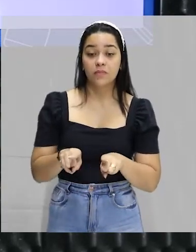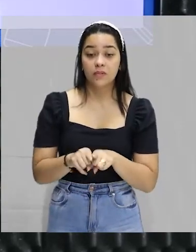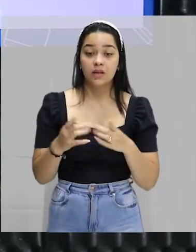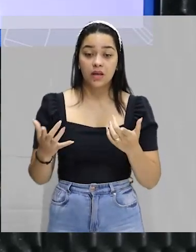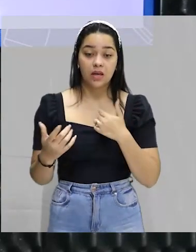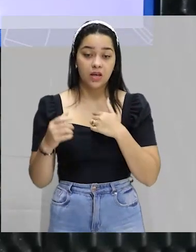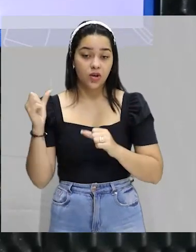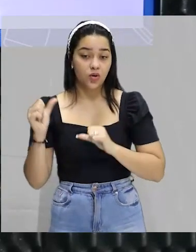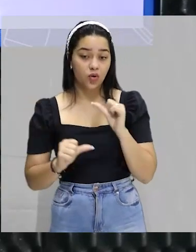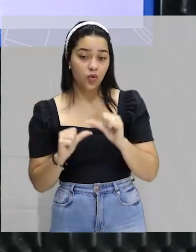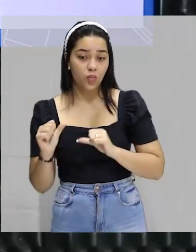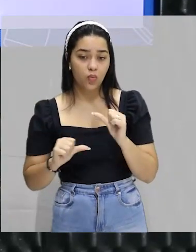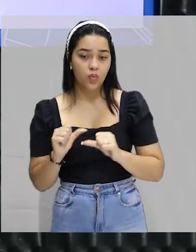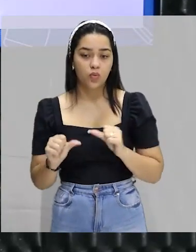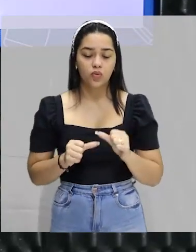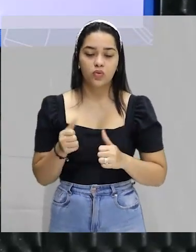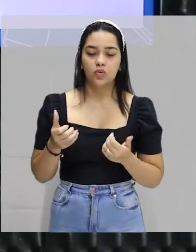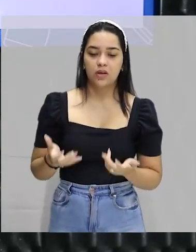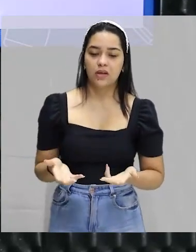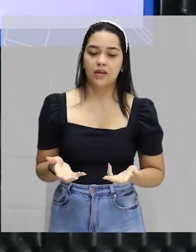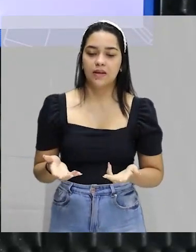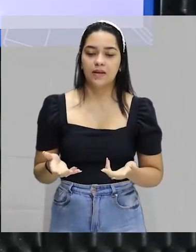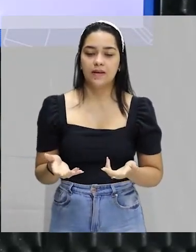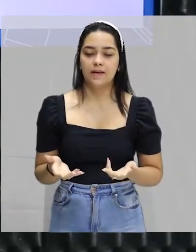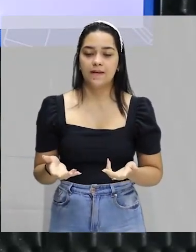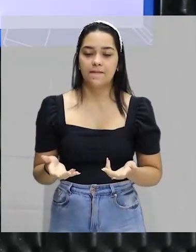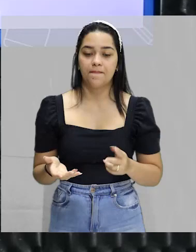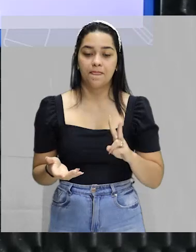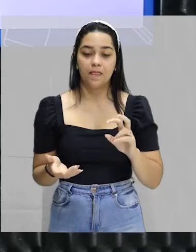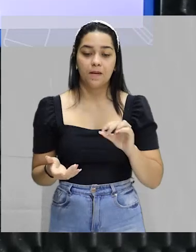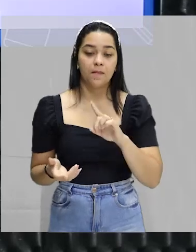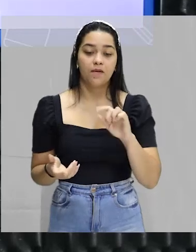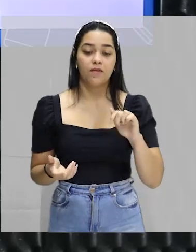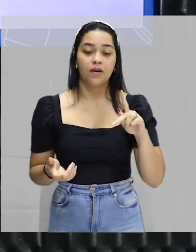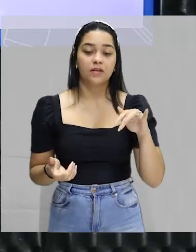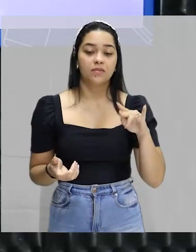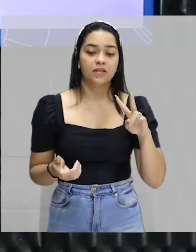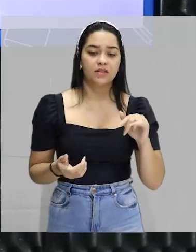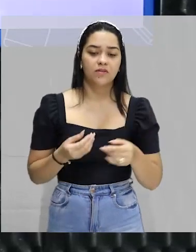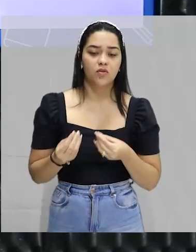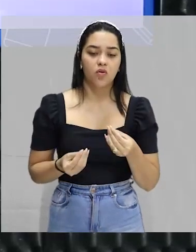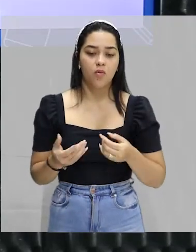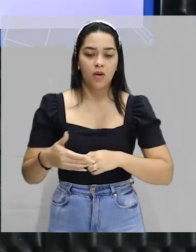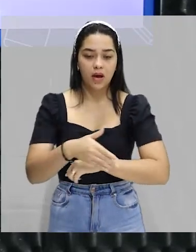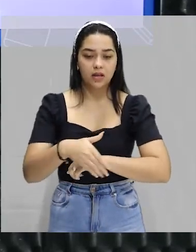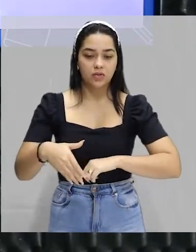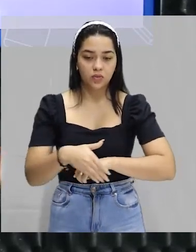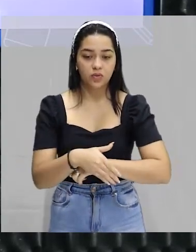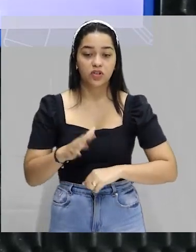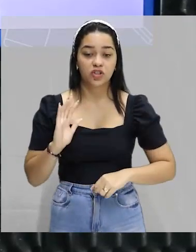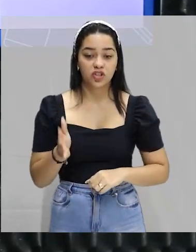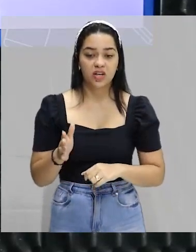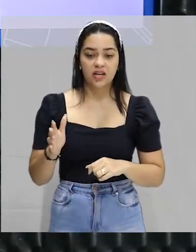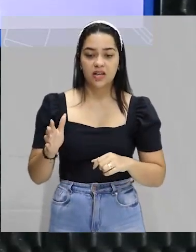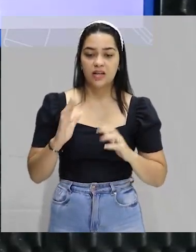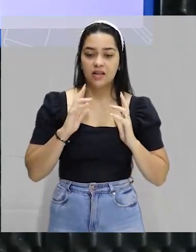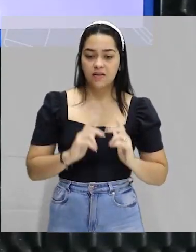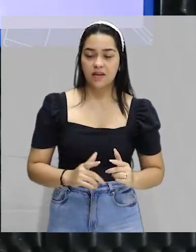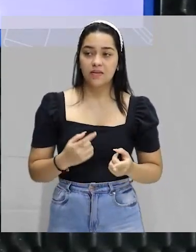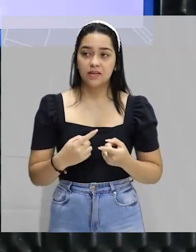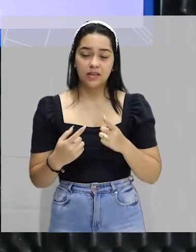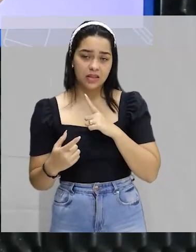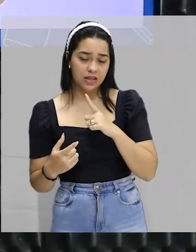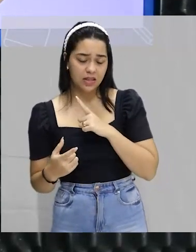eu mudo para voz passiva, fica as ruas foram lavadas. Eu vou ter que ter